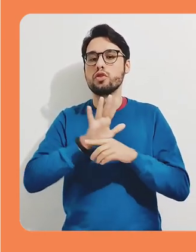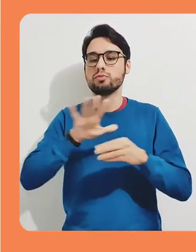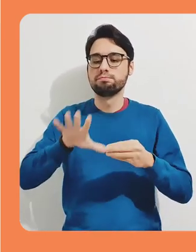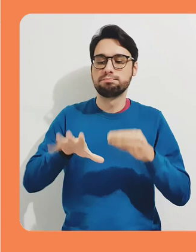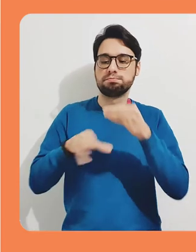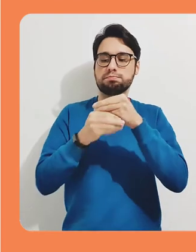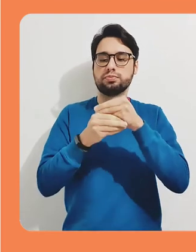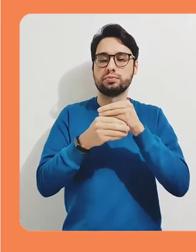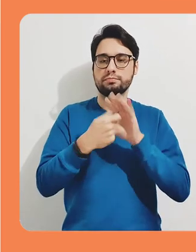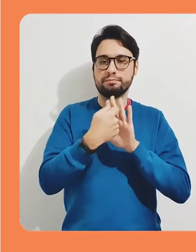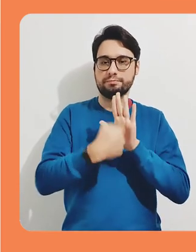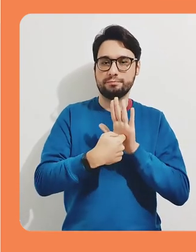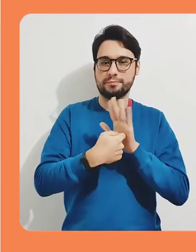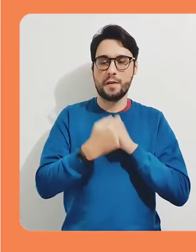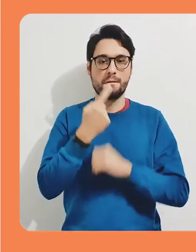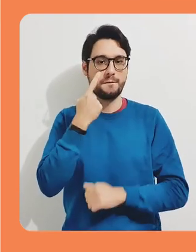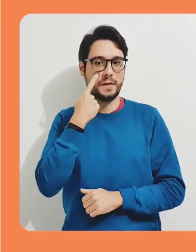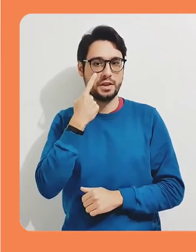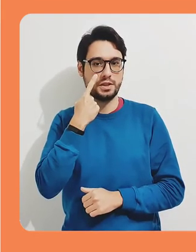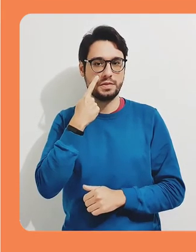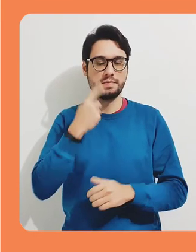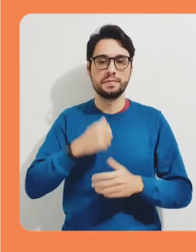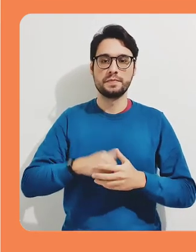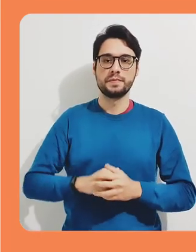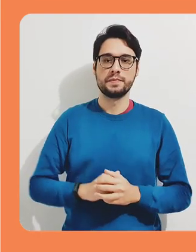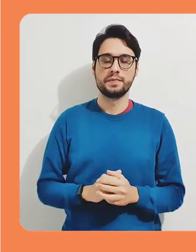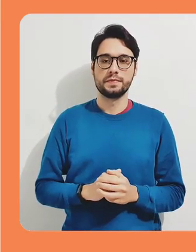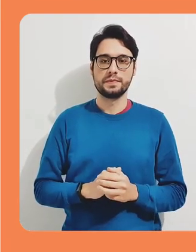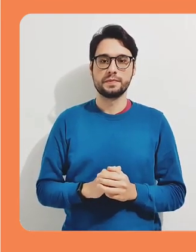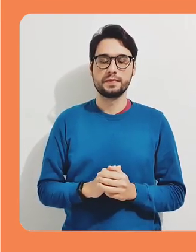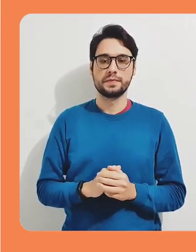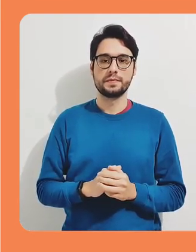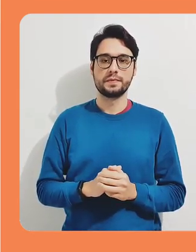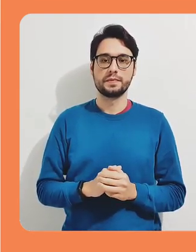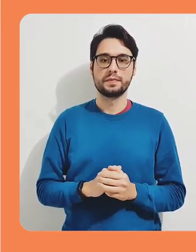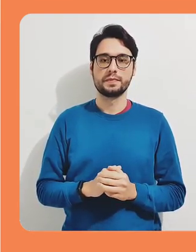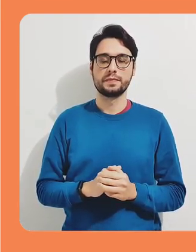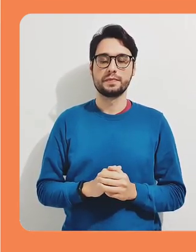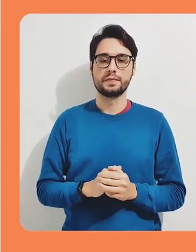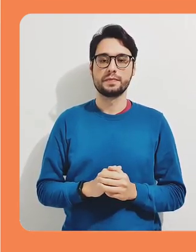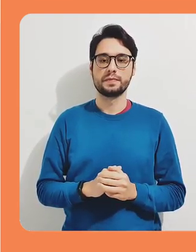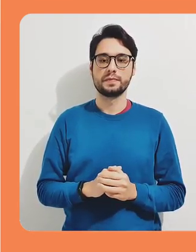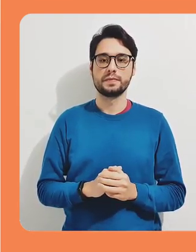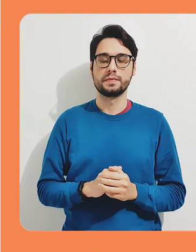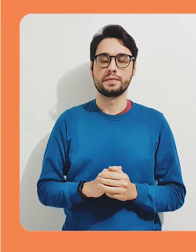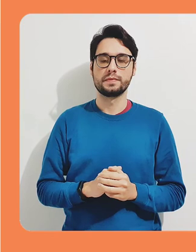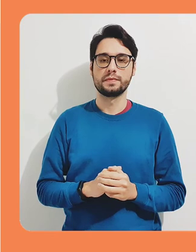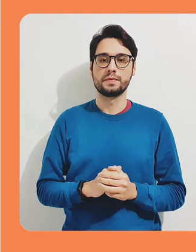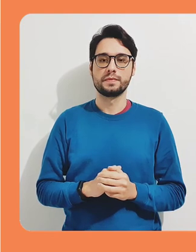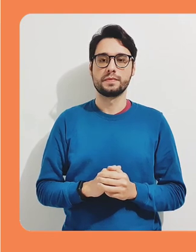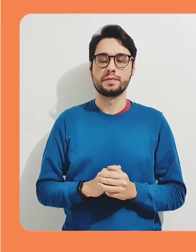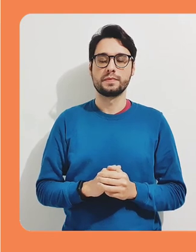esse é um dos editores que tem no Moodle. Eu vou só salvar aqui para a gente